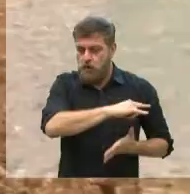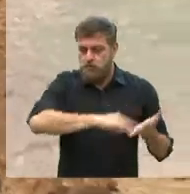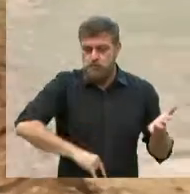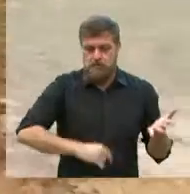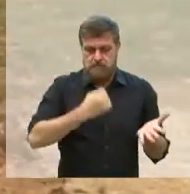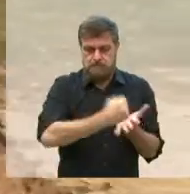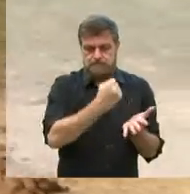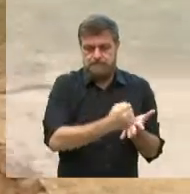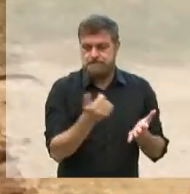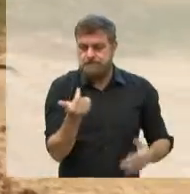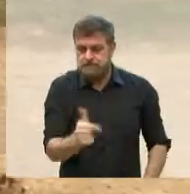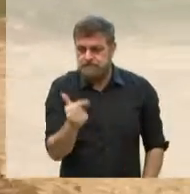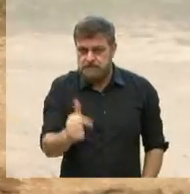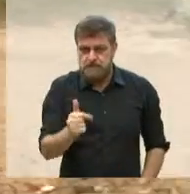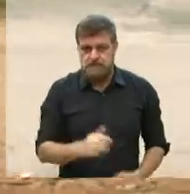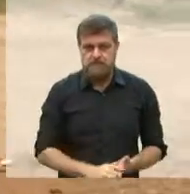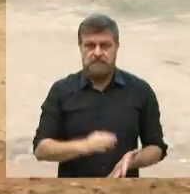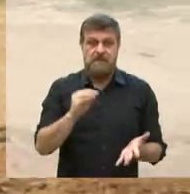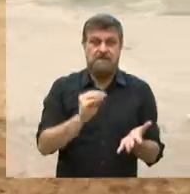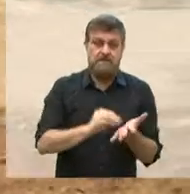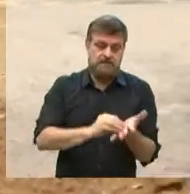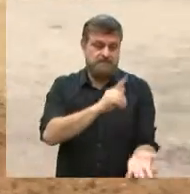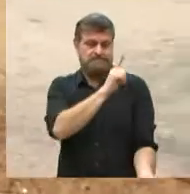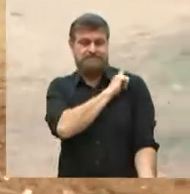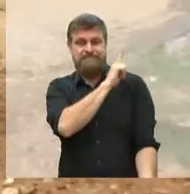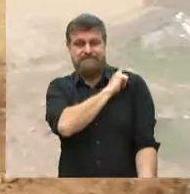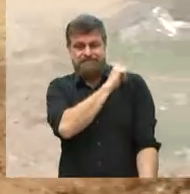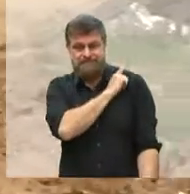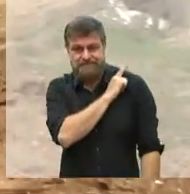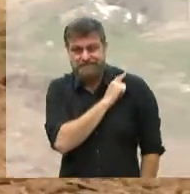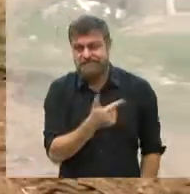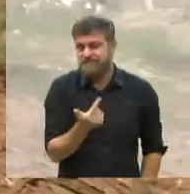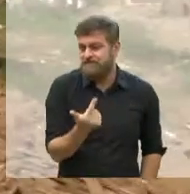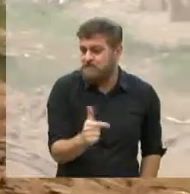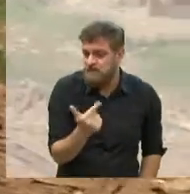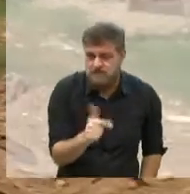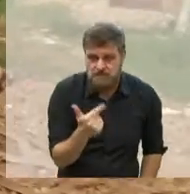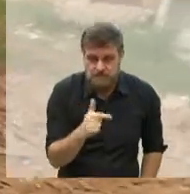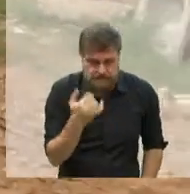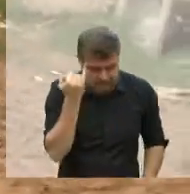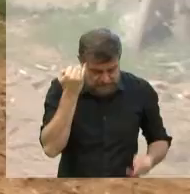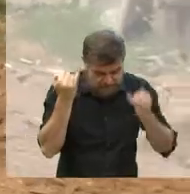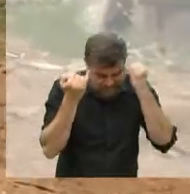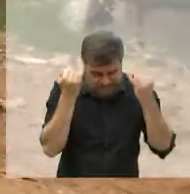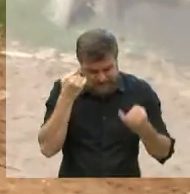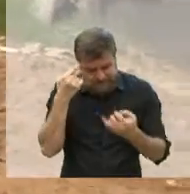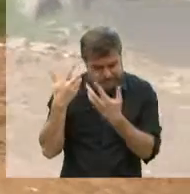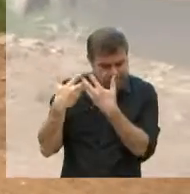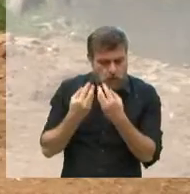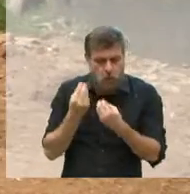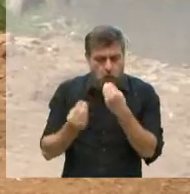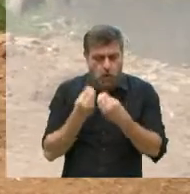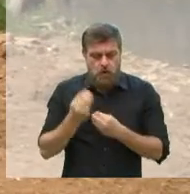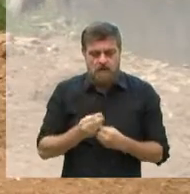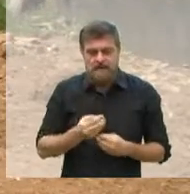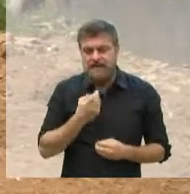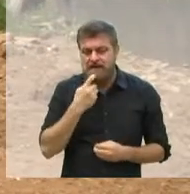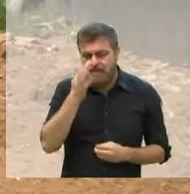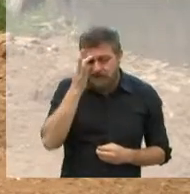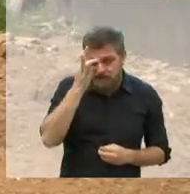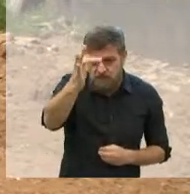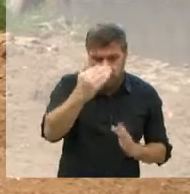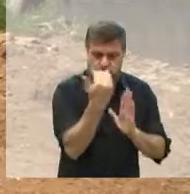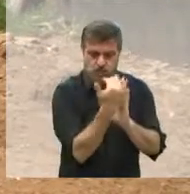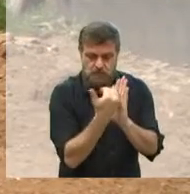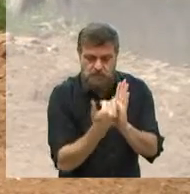irregulares. Faltou realmente gestão pública, nós não tínhamos ainda a ideia dos planos diretores, da lei